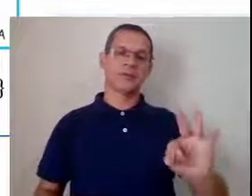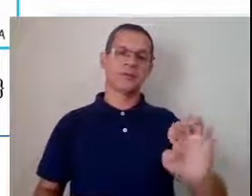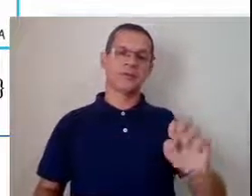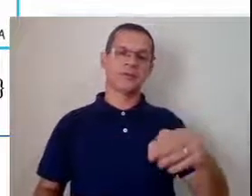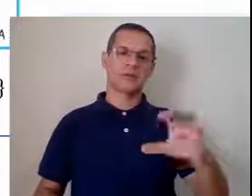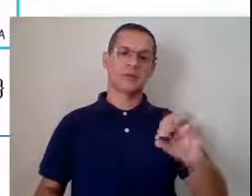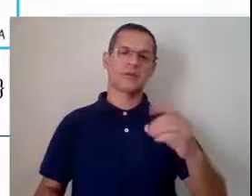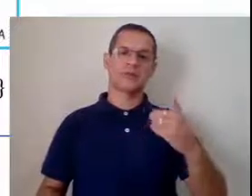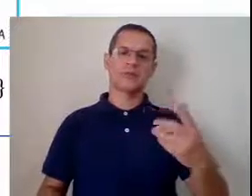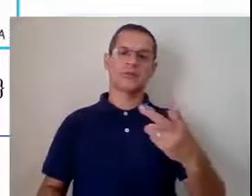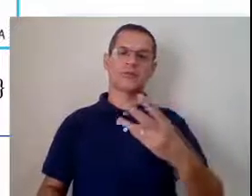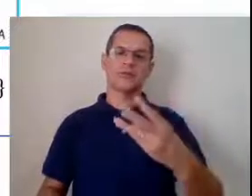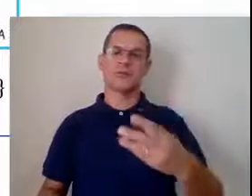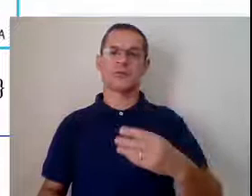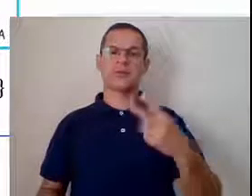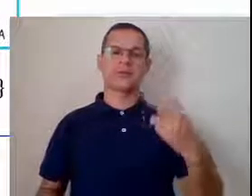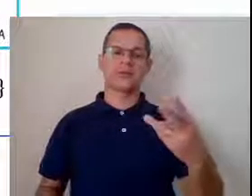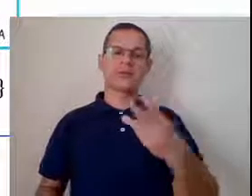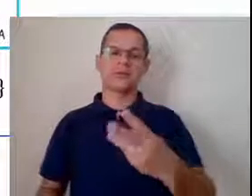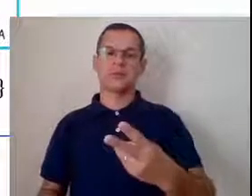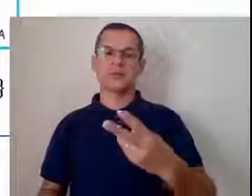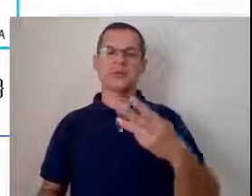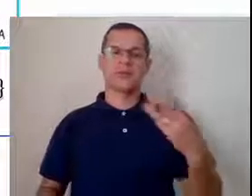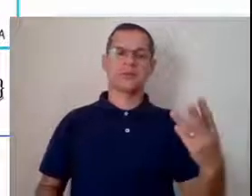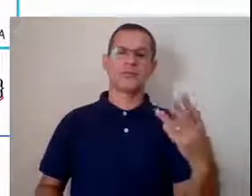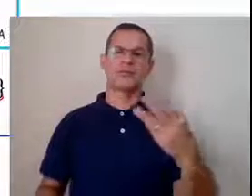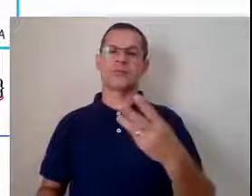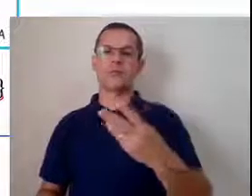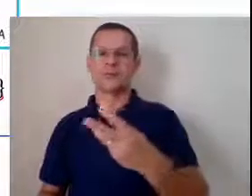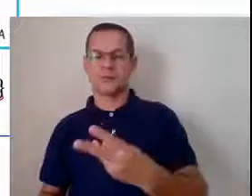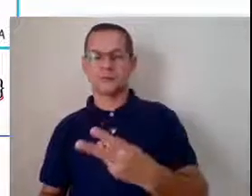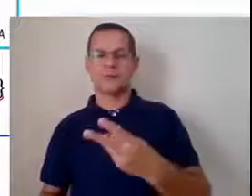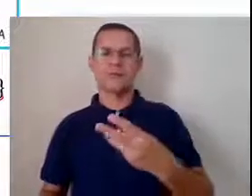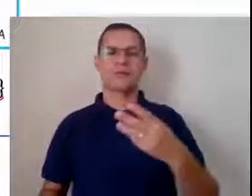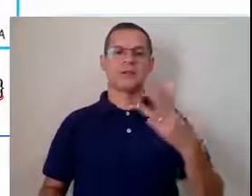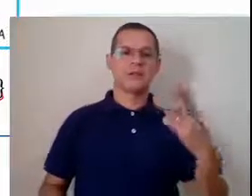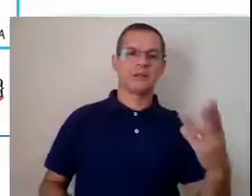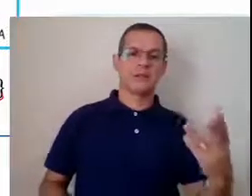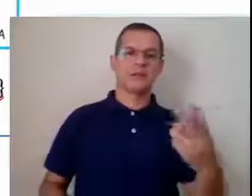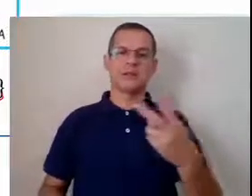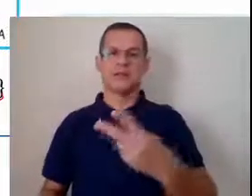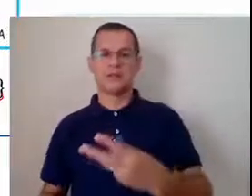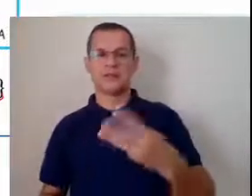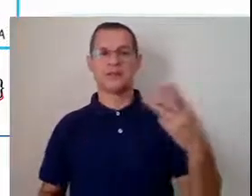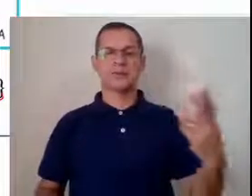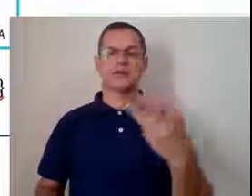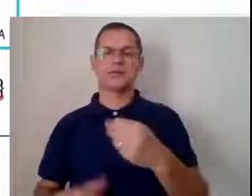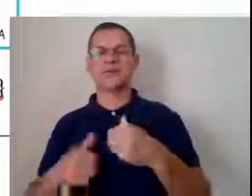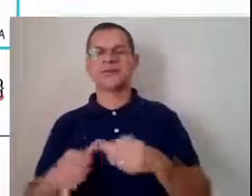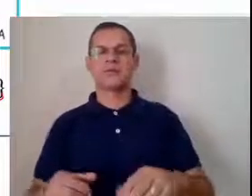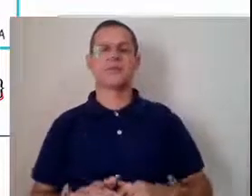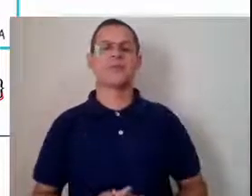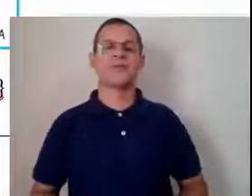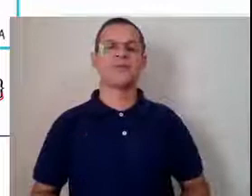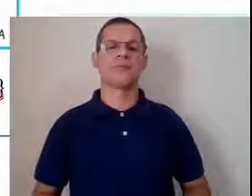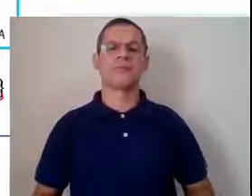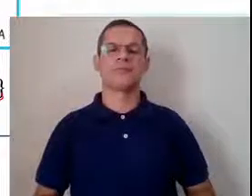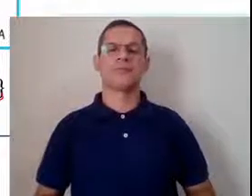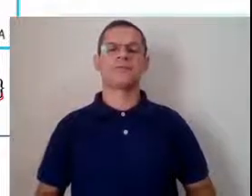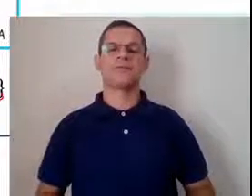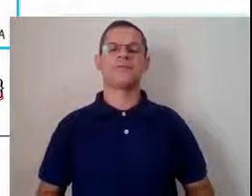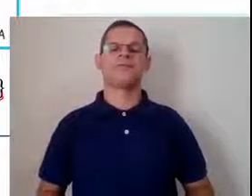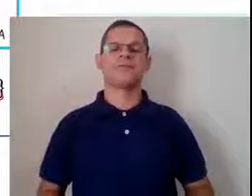2, 1, 3, 2, 2, 2, 3, 3, 2 e 3, 3. Então, essa é uma